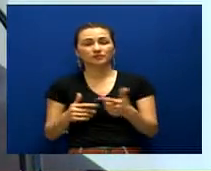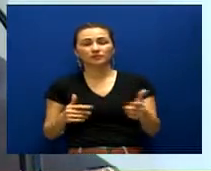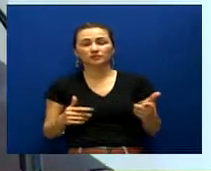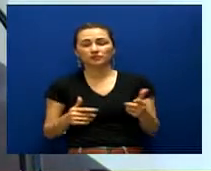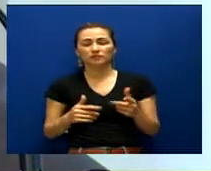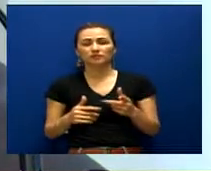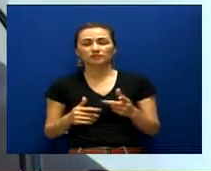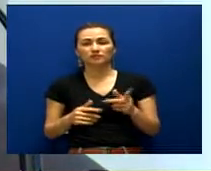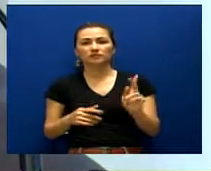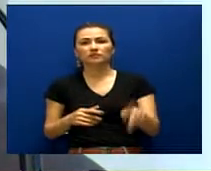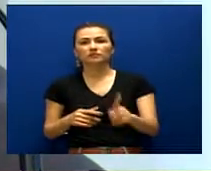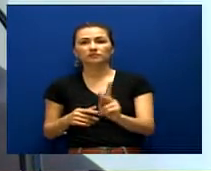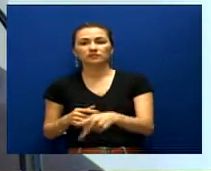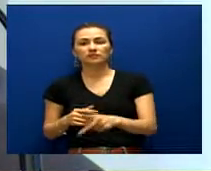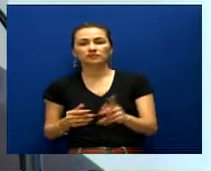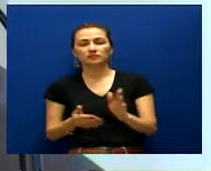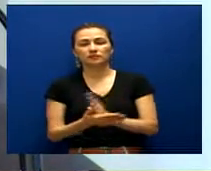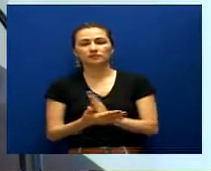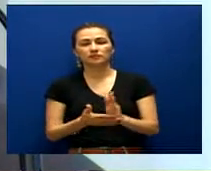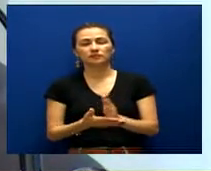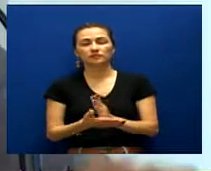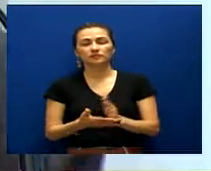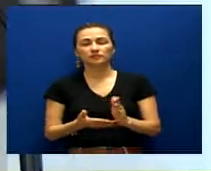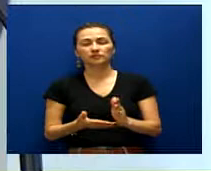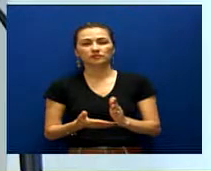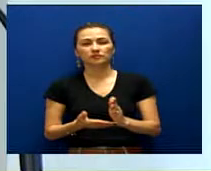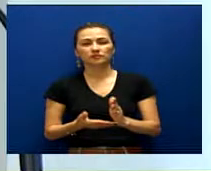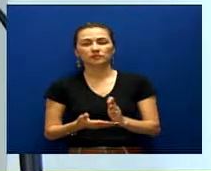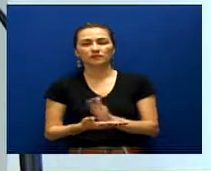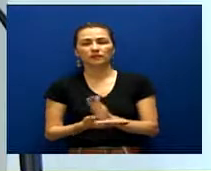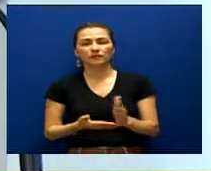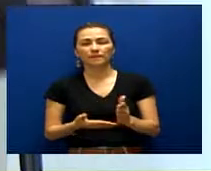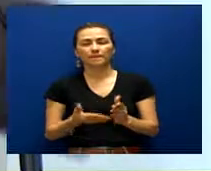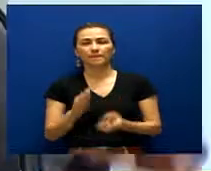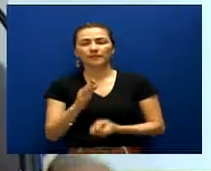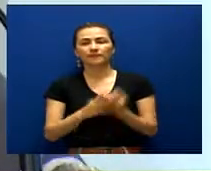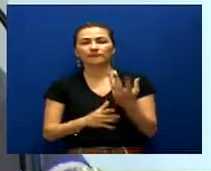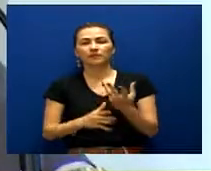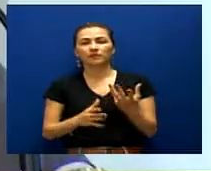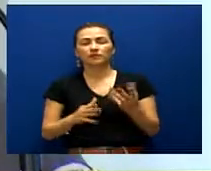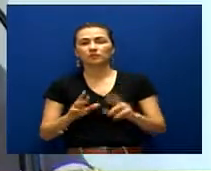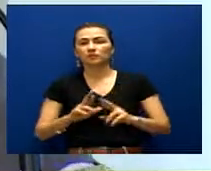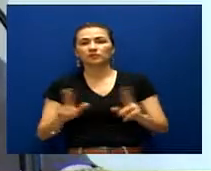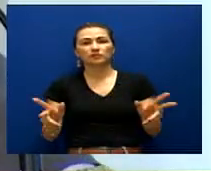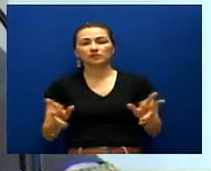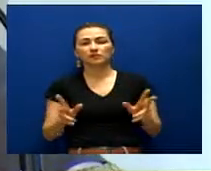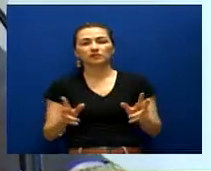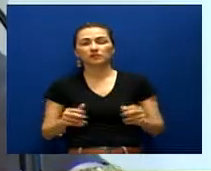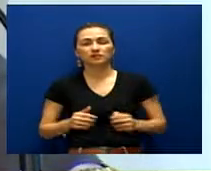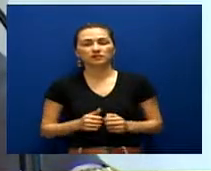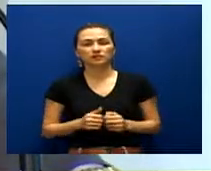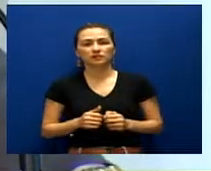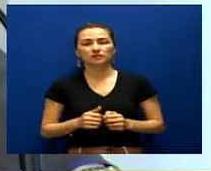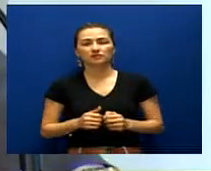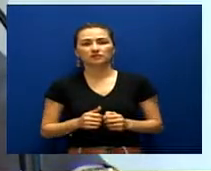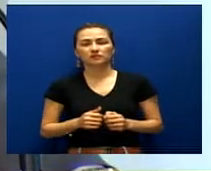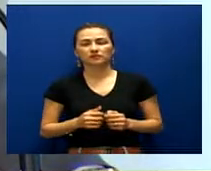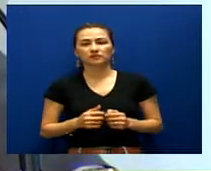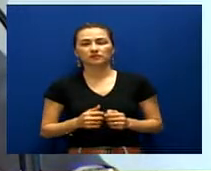professores, eles têm criado situações